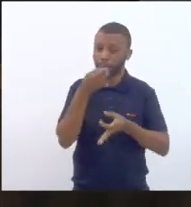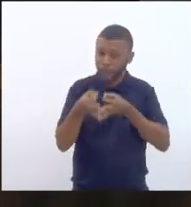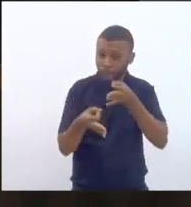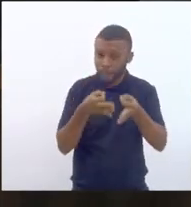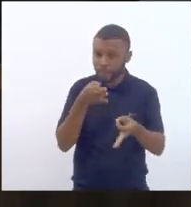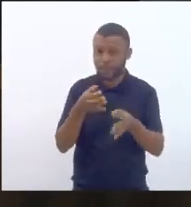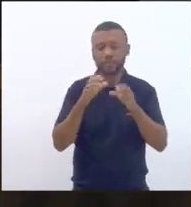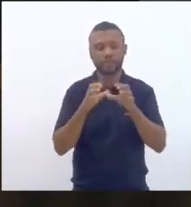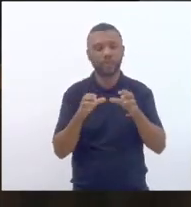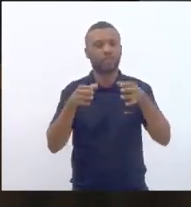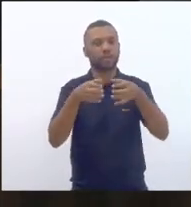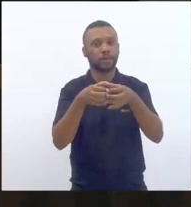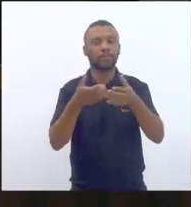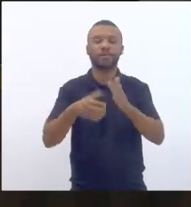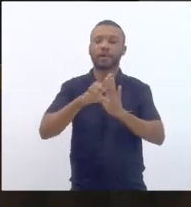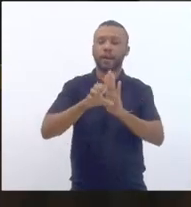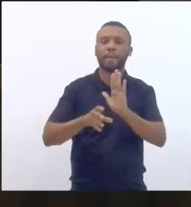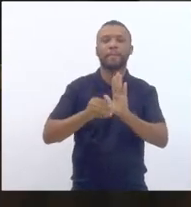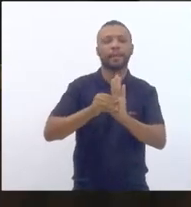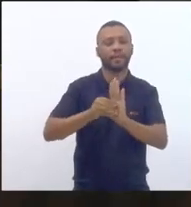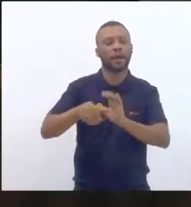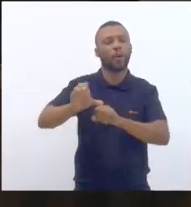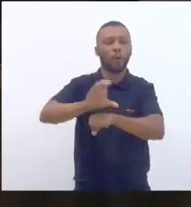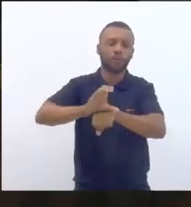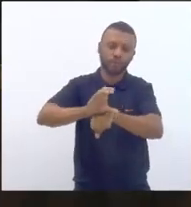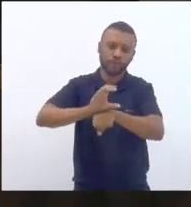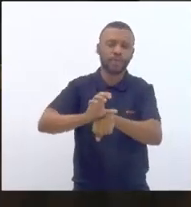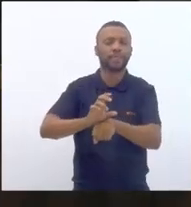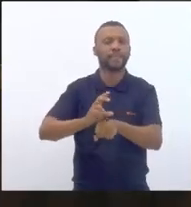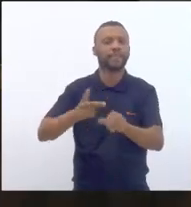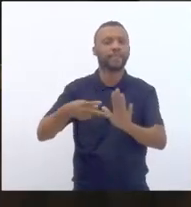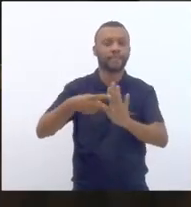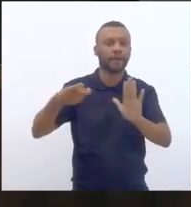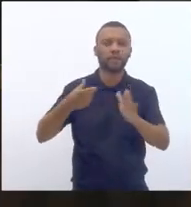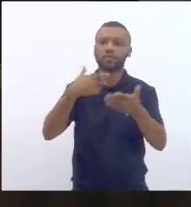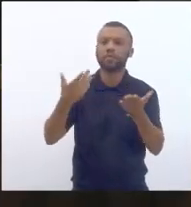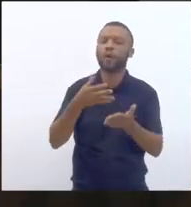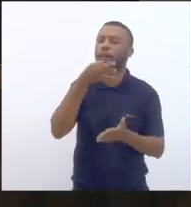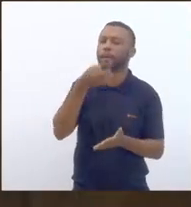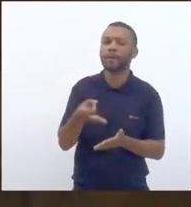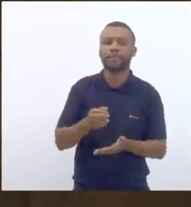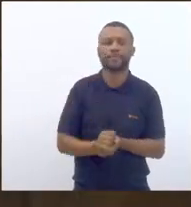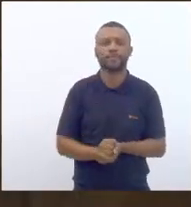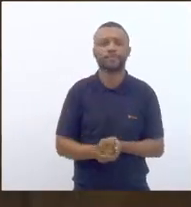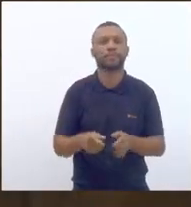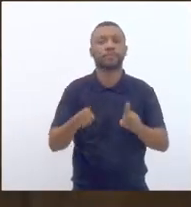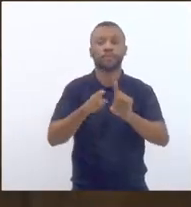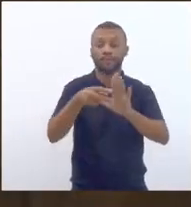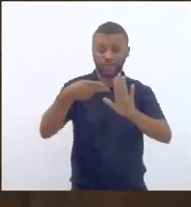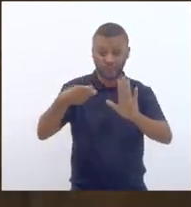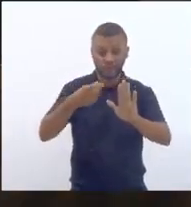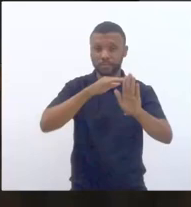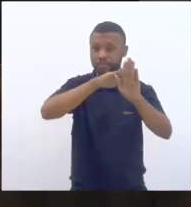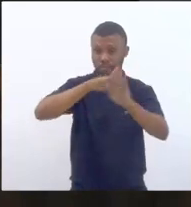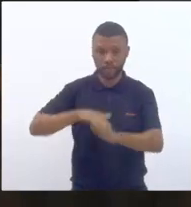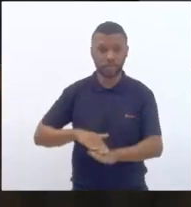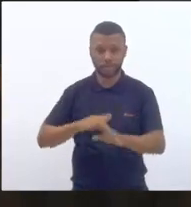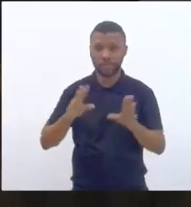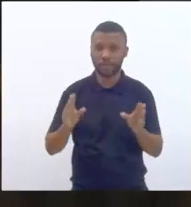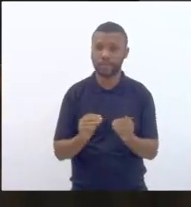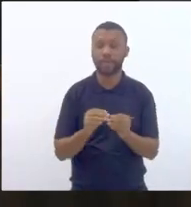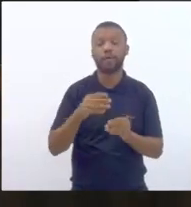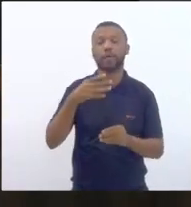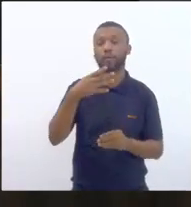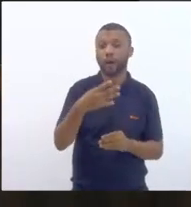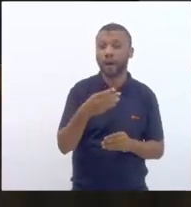da Comissão de Emendas Condicionais e Vetos. Qual é o parecer, deputado Marcelo Dino? Pela derrubada, senhor presidente. 43º